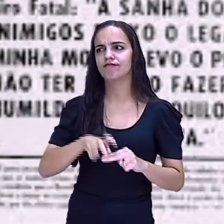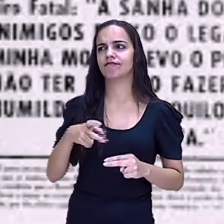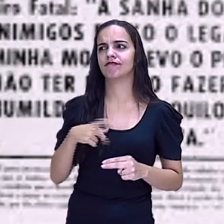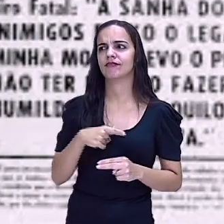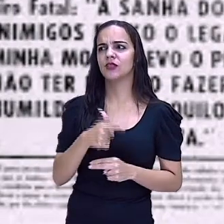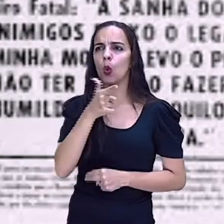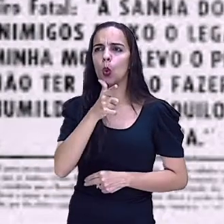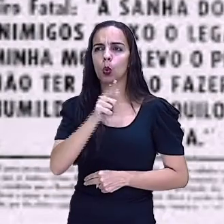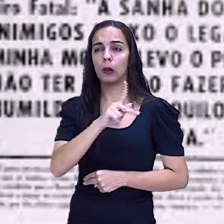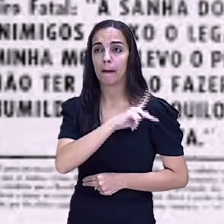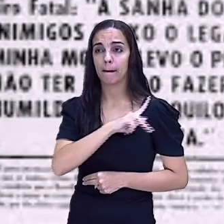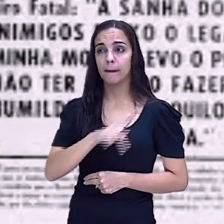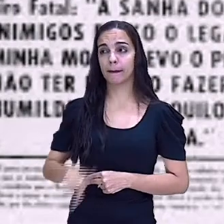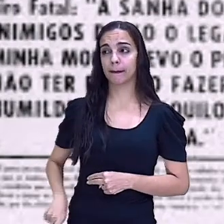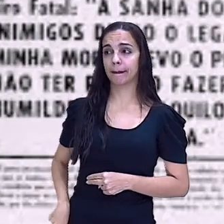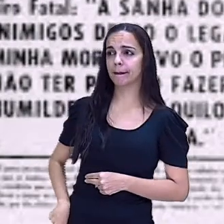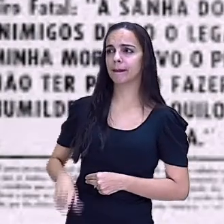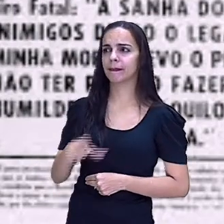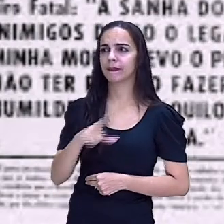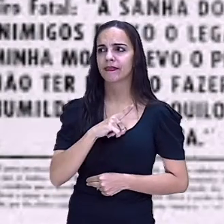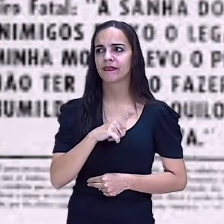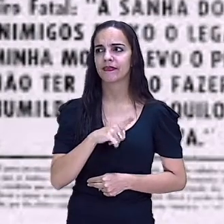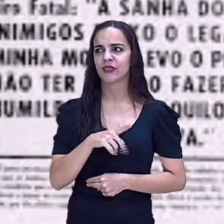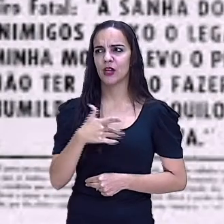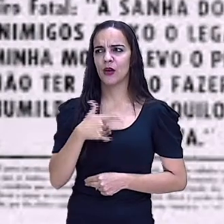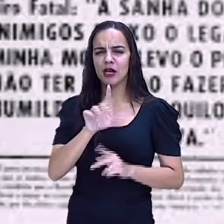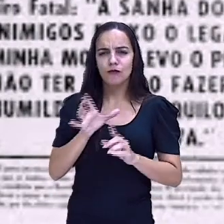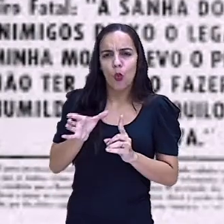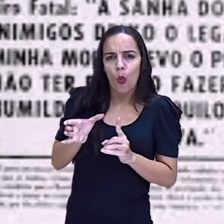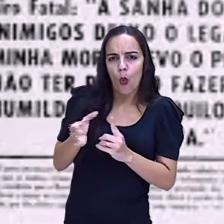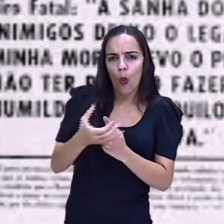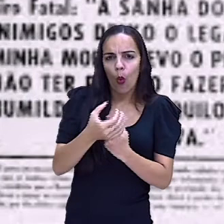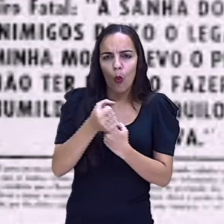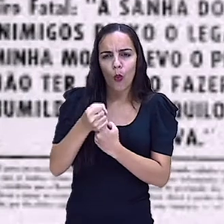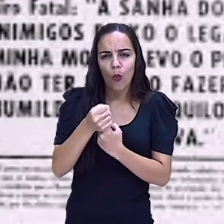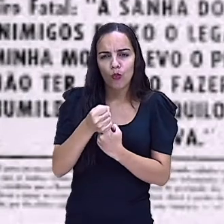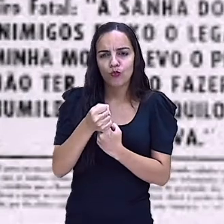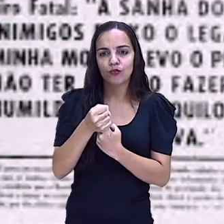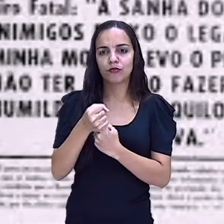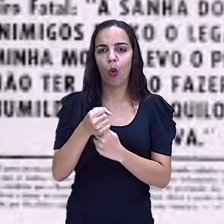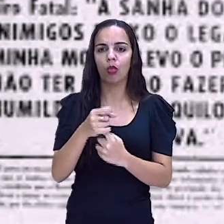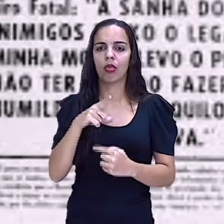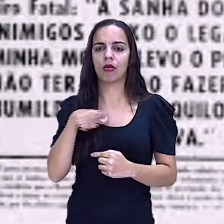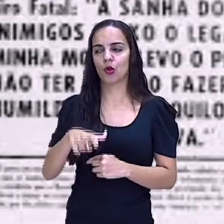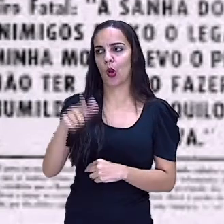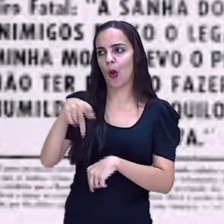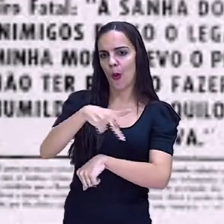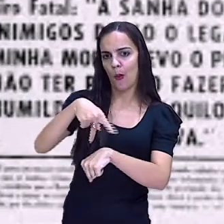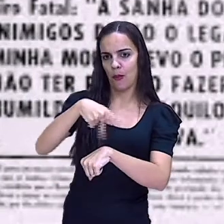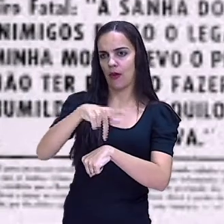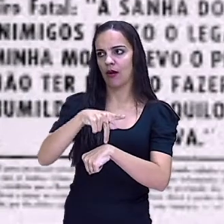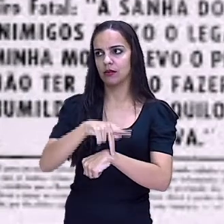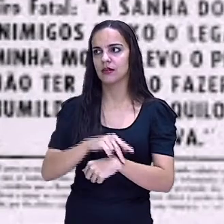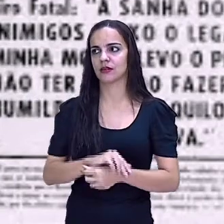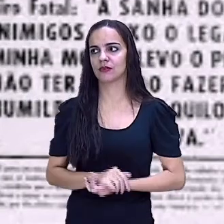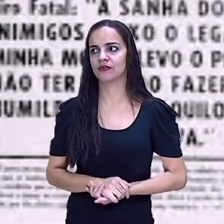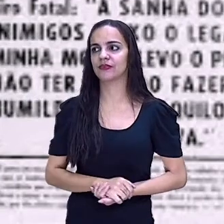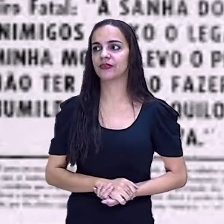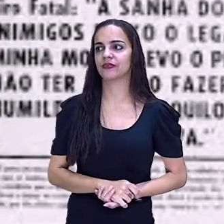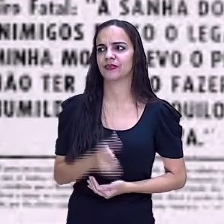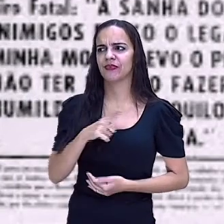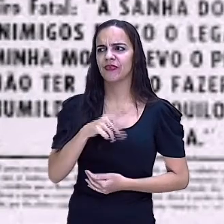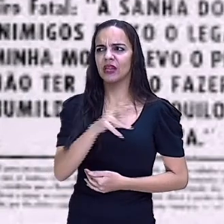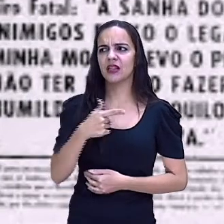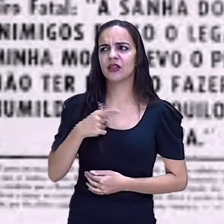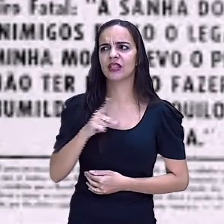faixa presidencial, como uma possessão particular sua. As